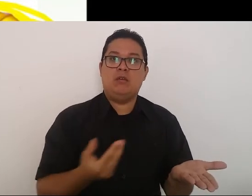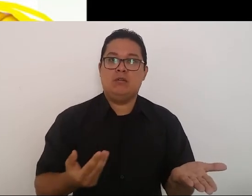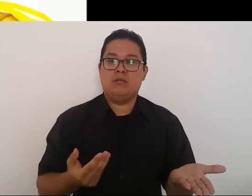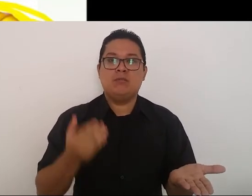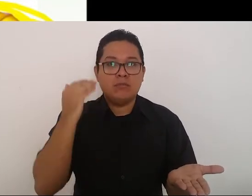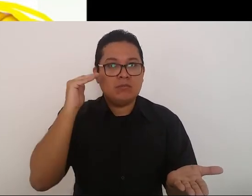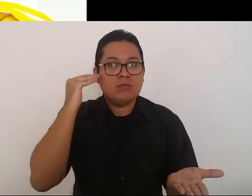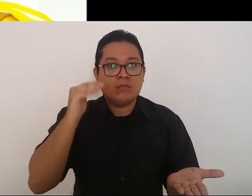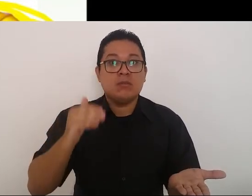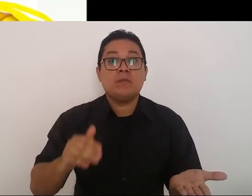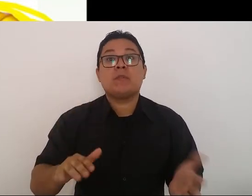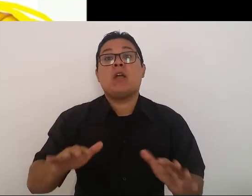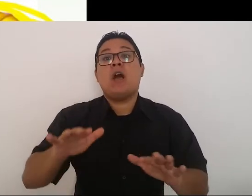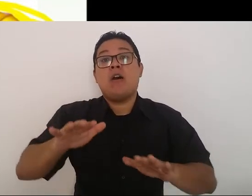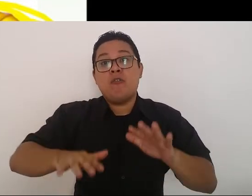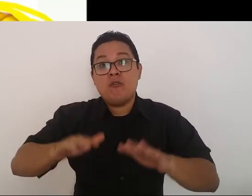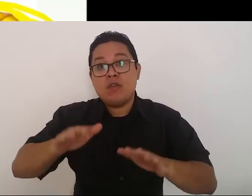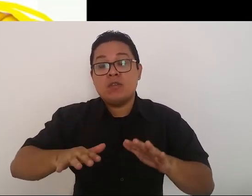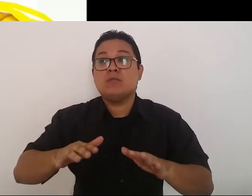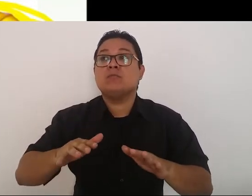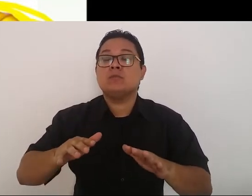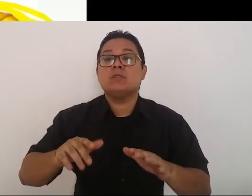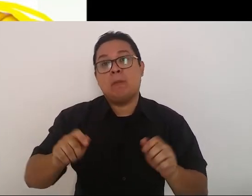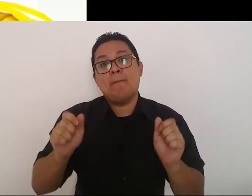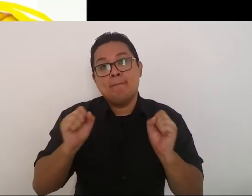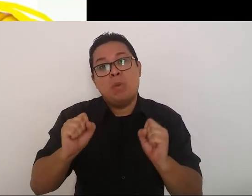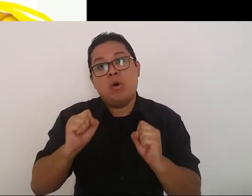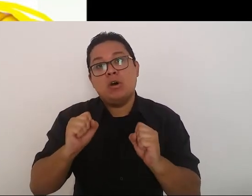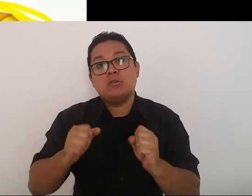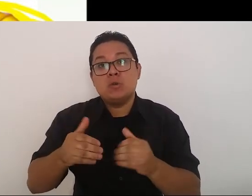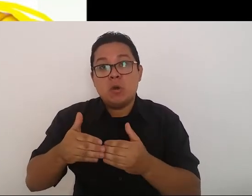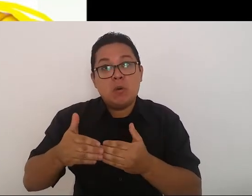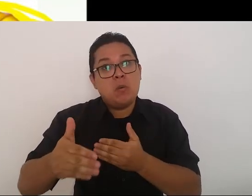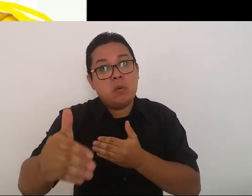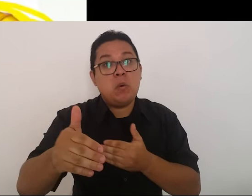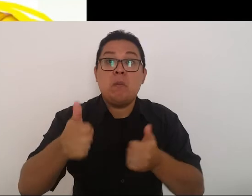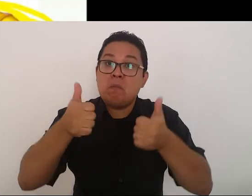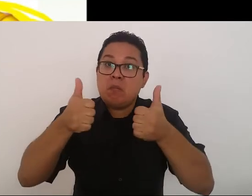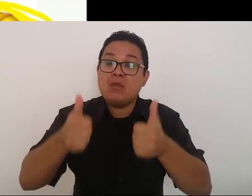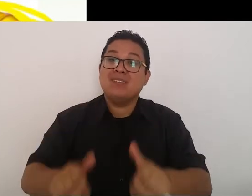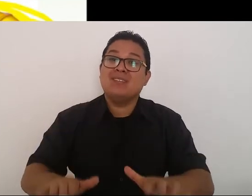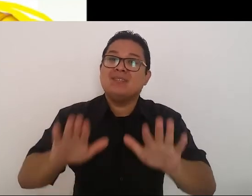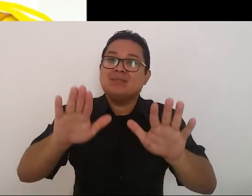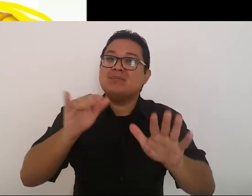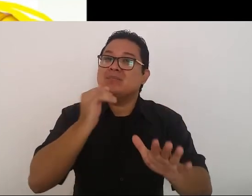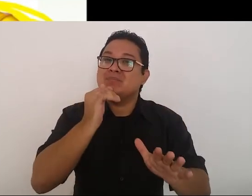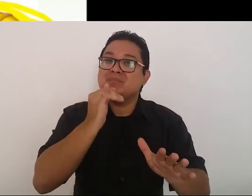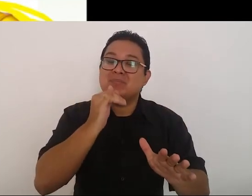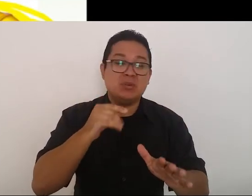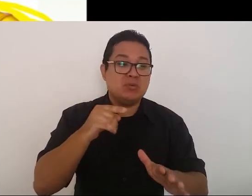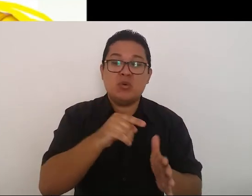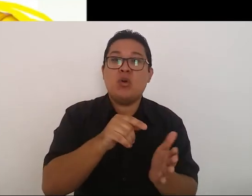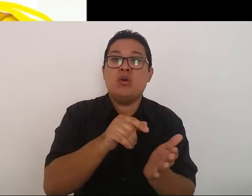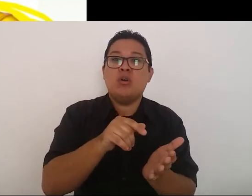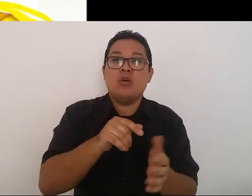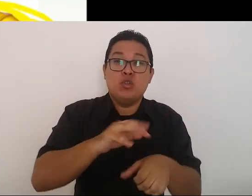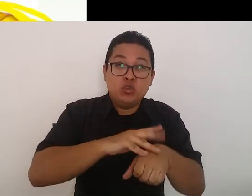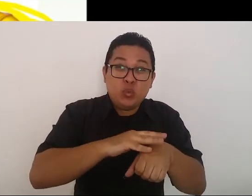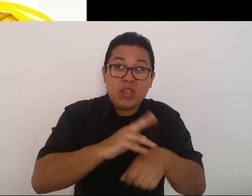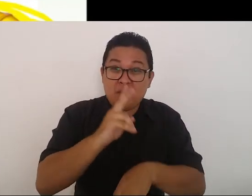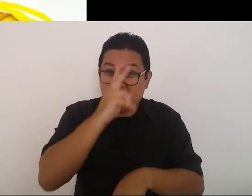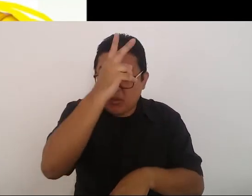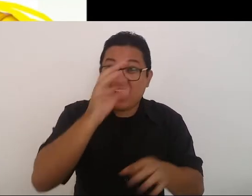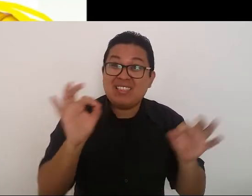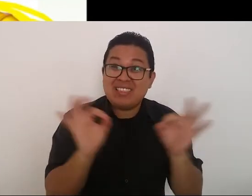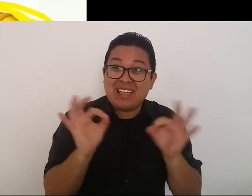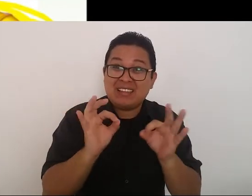ele mostrou ali alguma eficácia, mas se usar muito, ele vai selecionar um coronavírus 2020 que é resistente ao